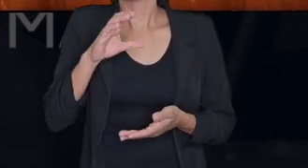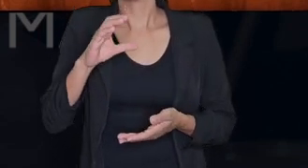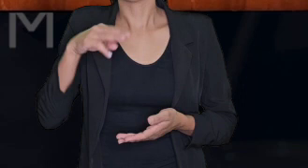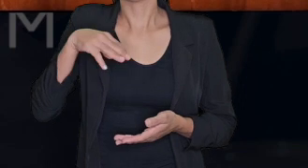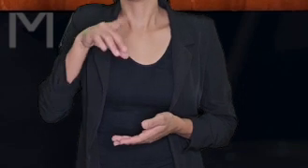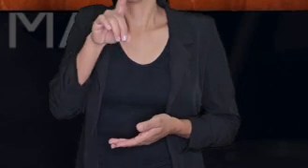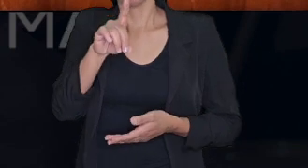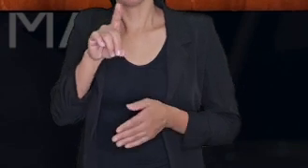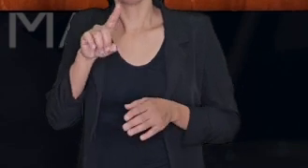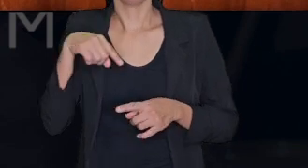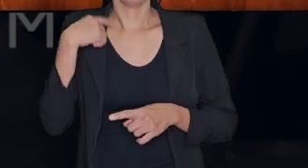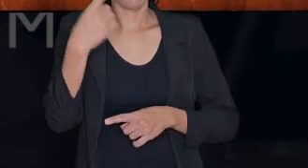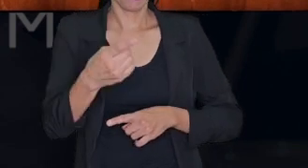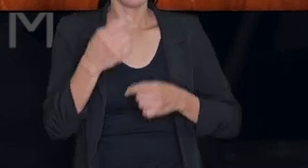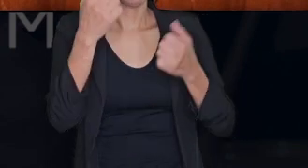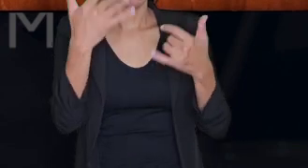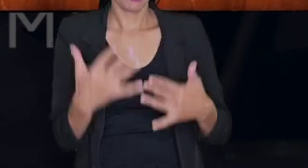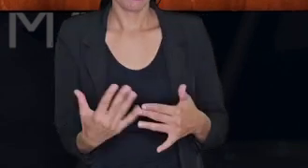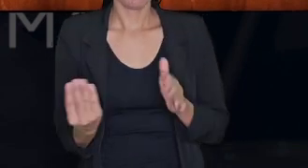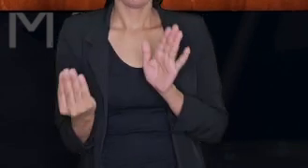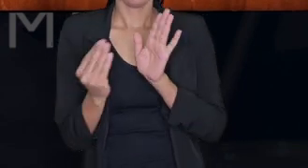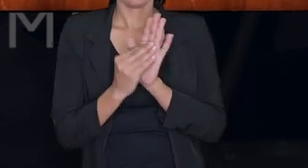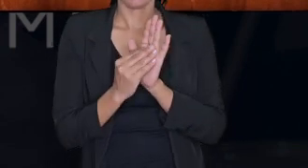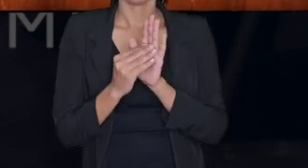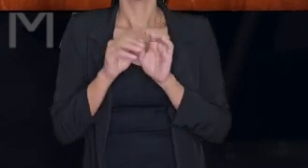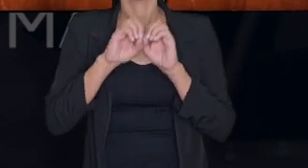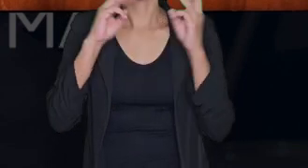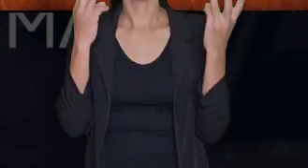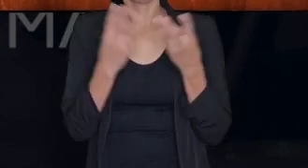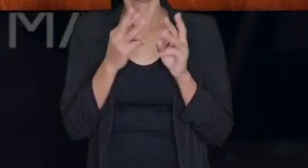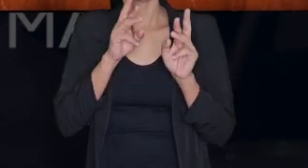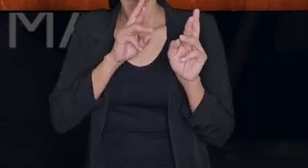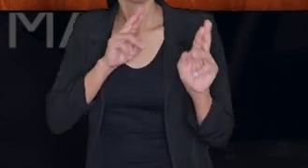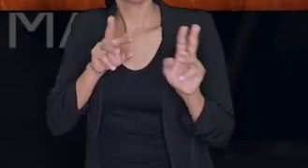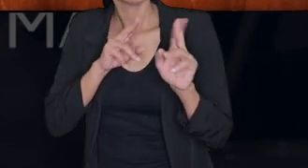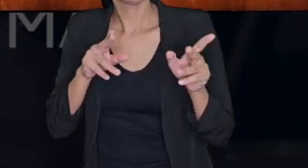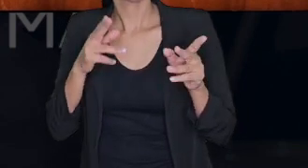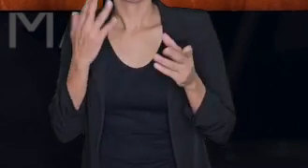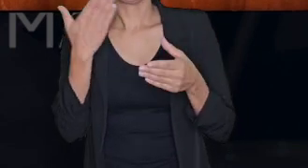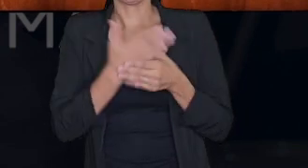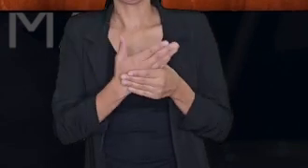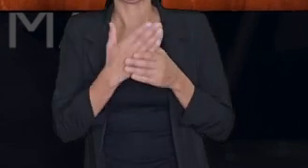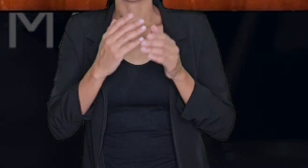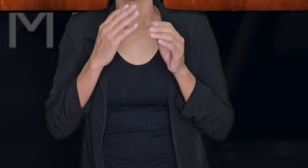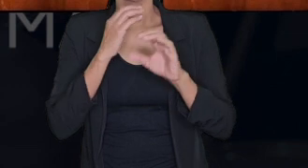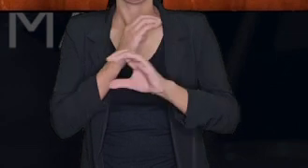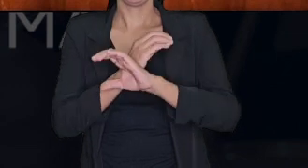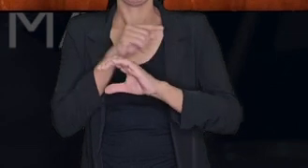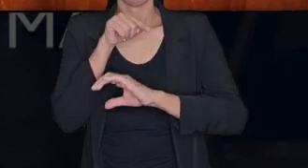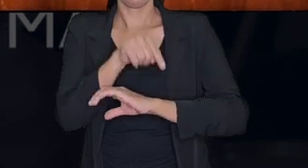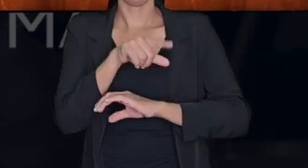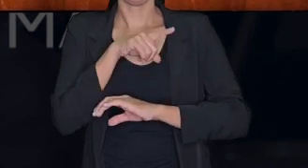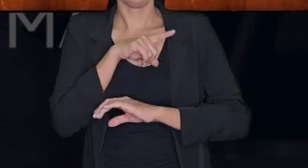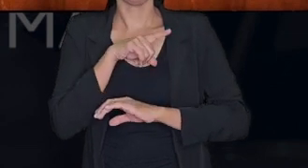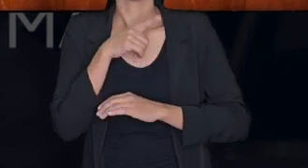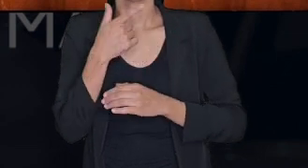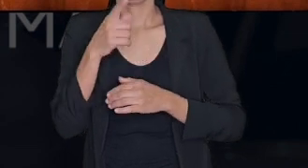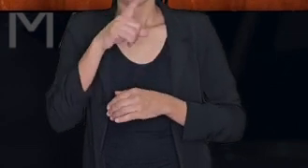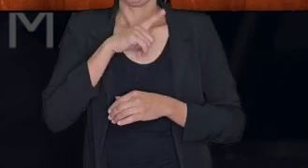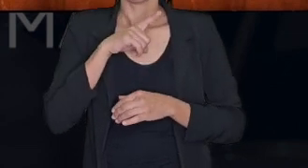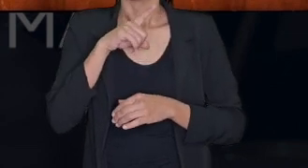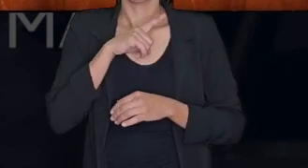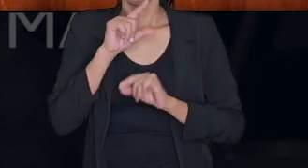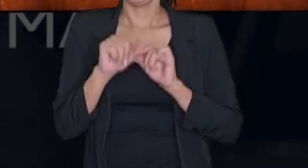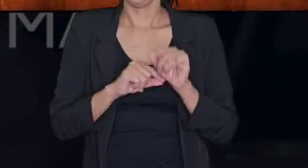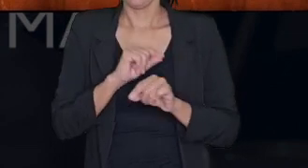pagar ITCMD. Uma coisa que eu devo dizer também, daqui a pouco isso estará destacado no slide, diferentemente do processo civil.